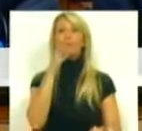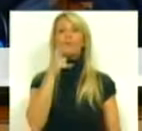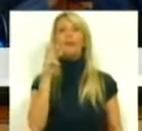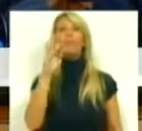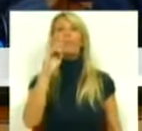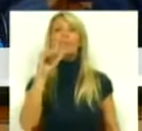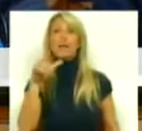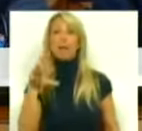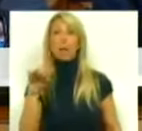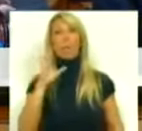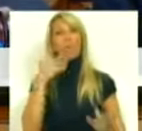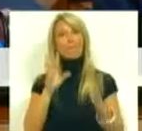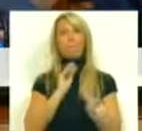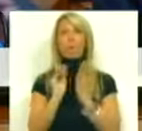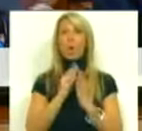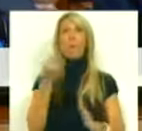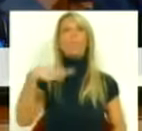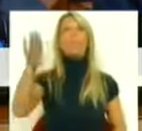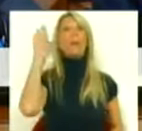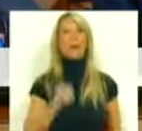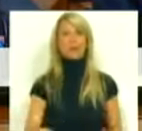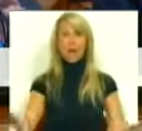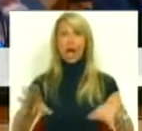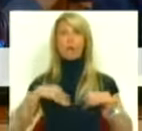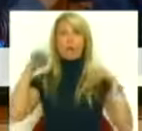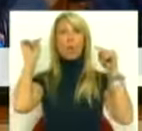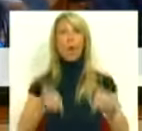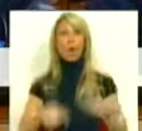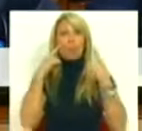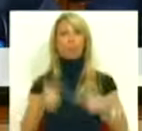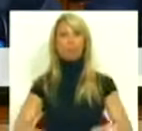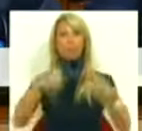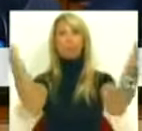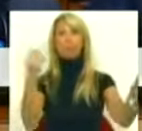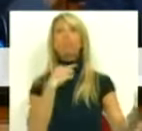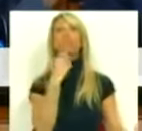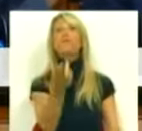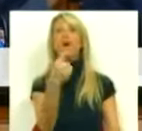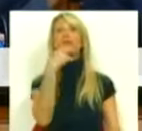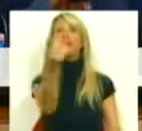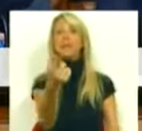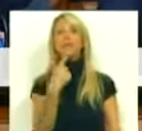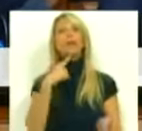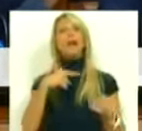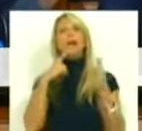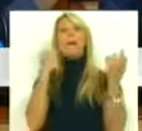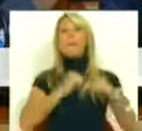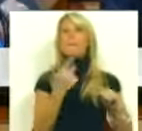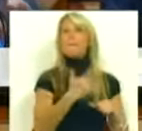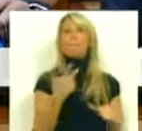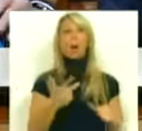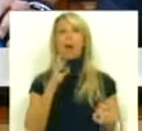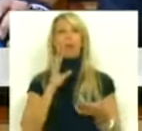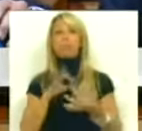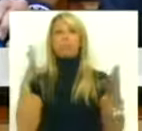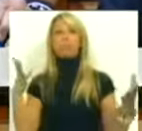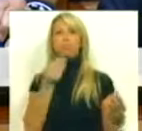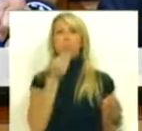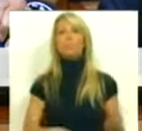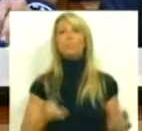devidamente registado. O PS assumiu aqui, de viva voz, que este memorando não serve. Este memorando foi subscrito em